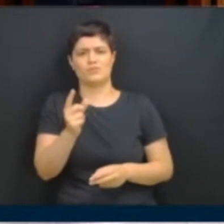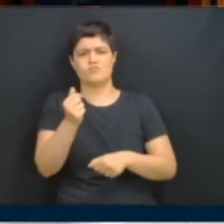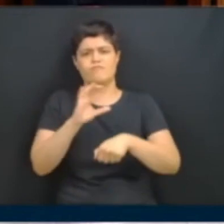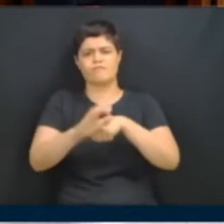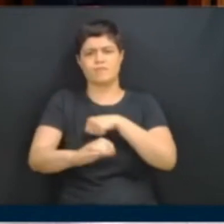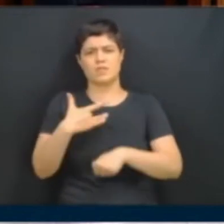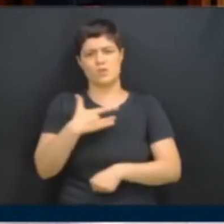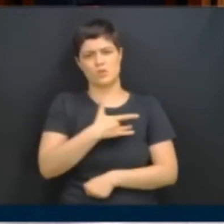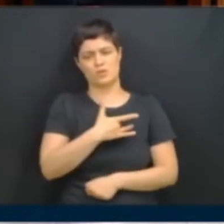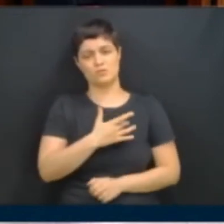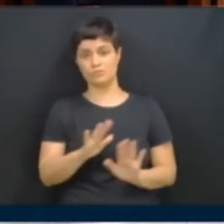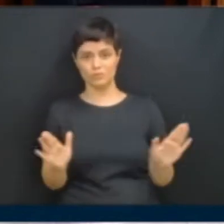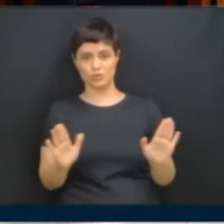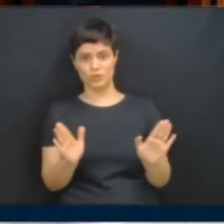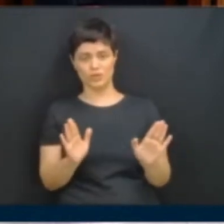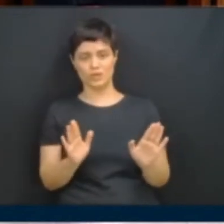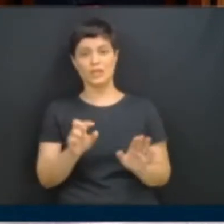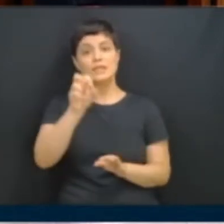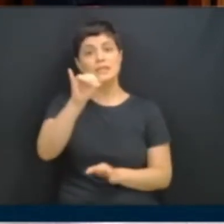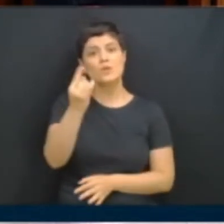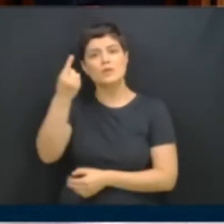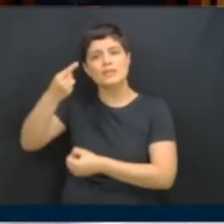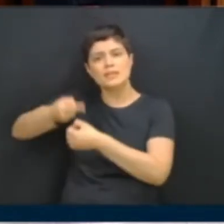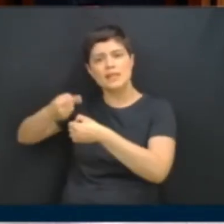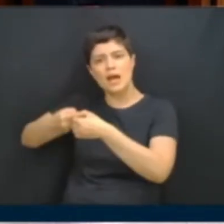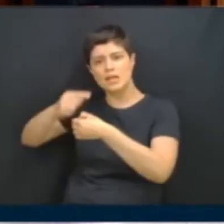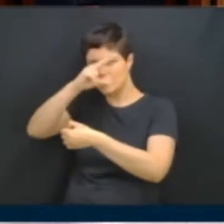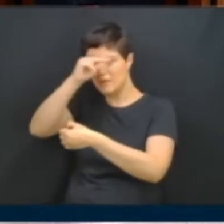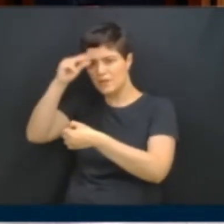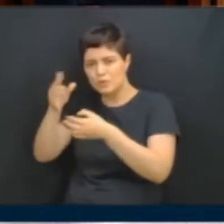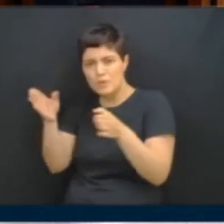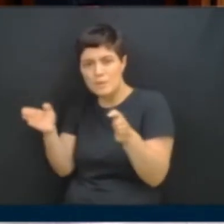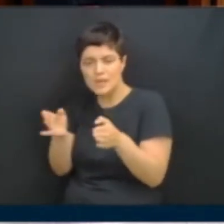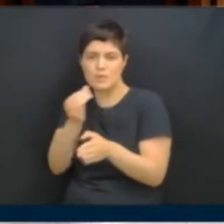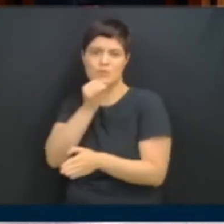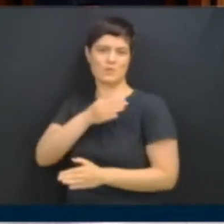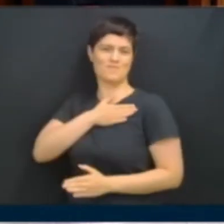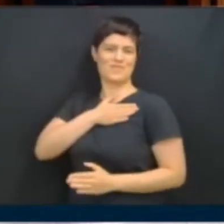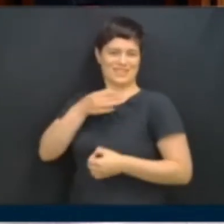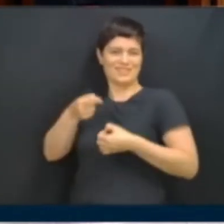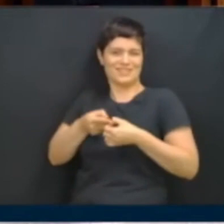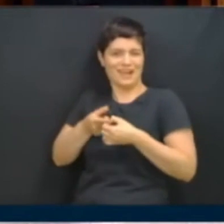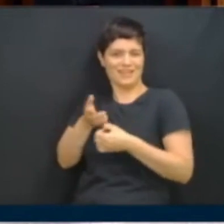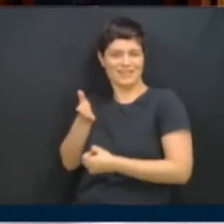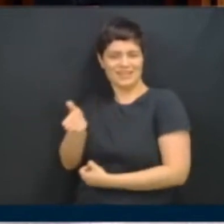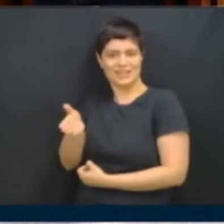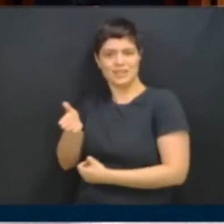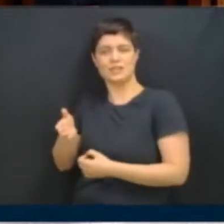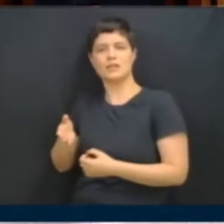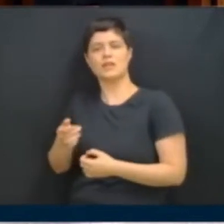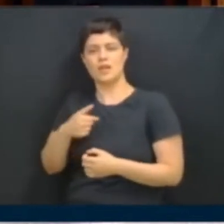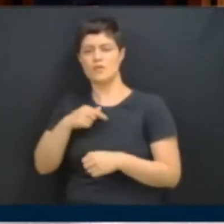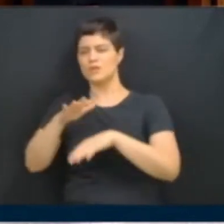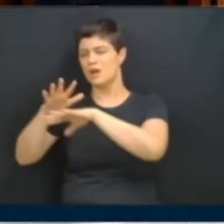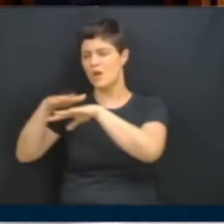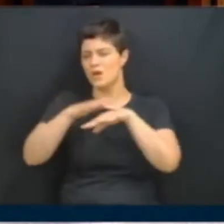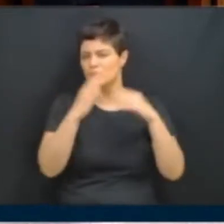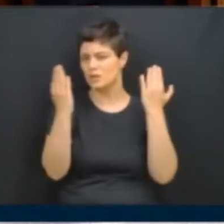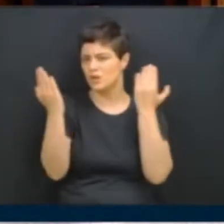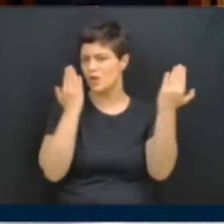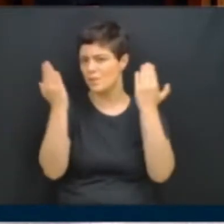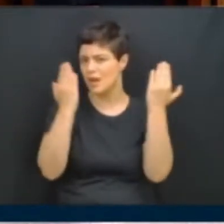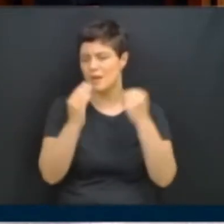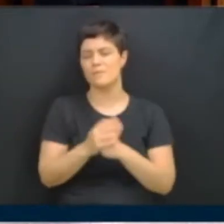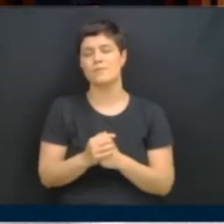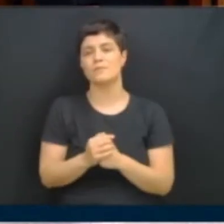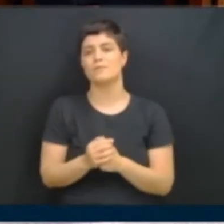isso. Numa prefeitura pequena, como é minha cidade de origem, por exemplo, eu fiz a conta. É como se